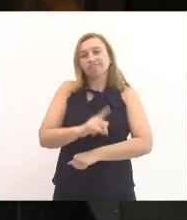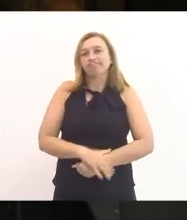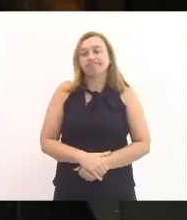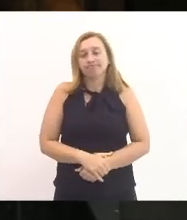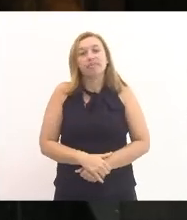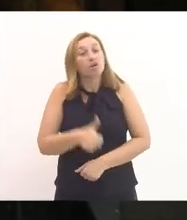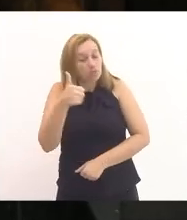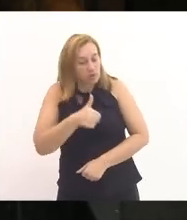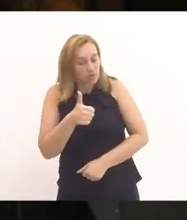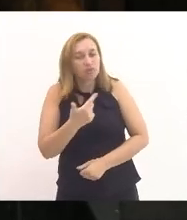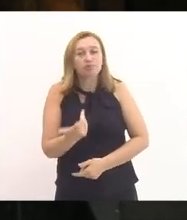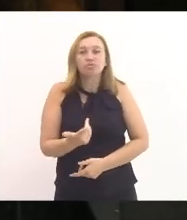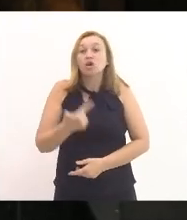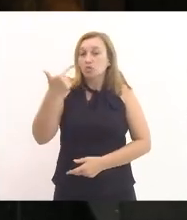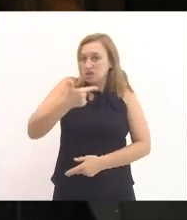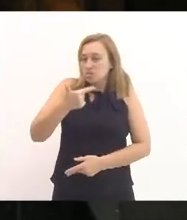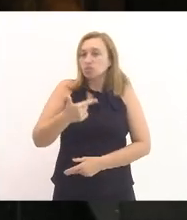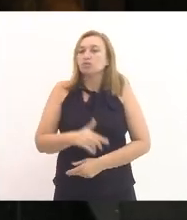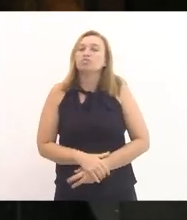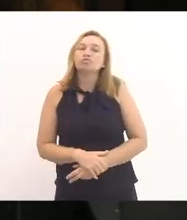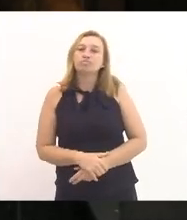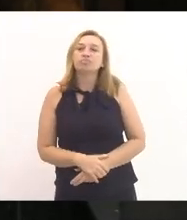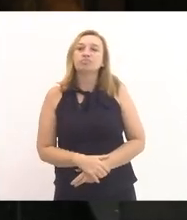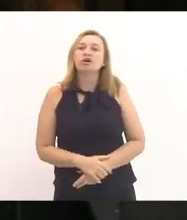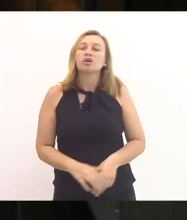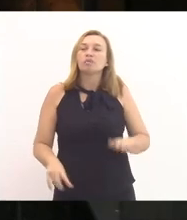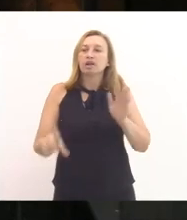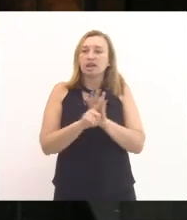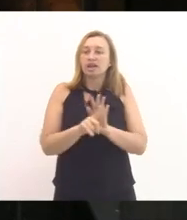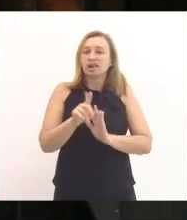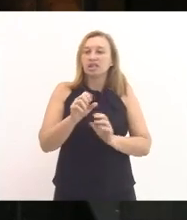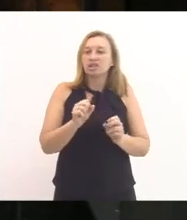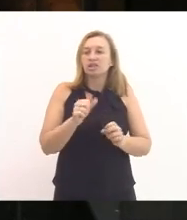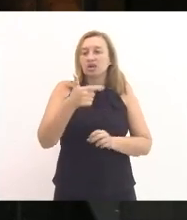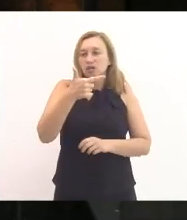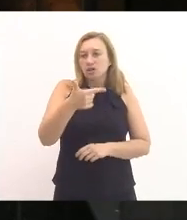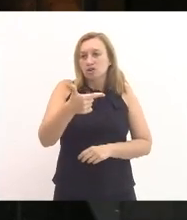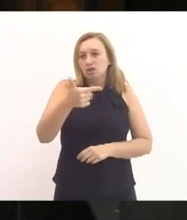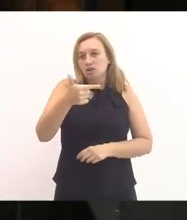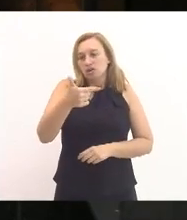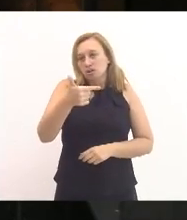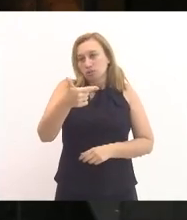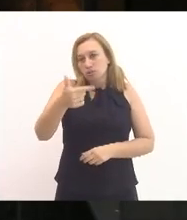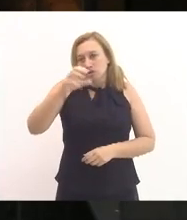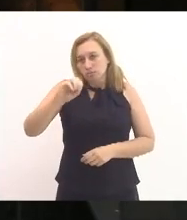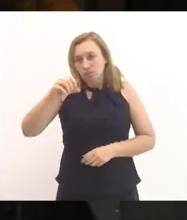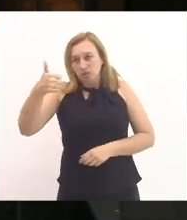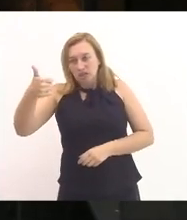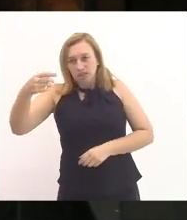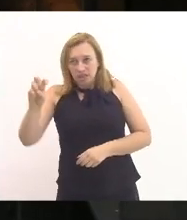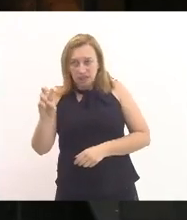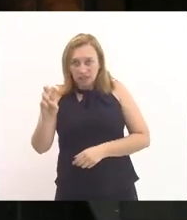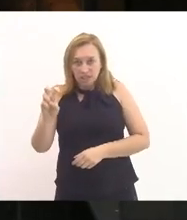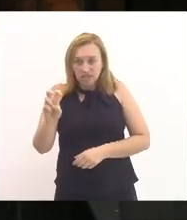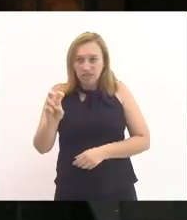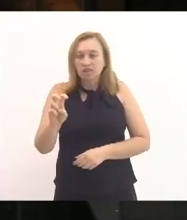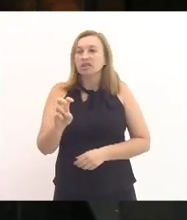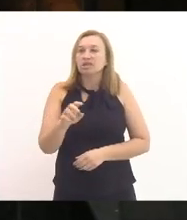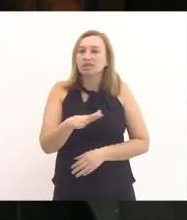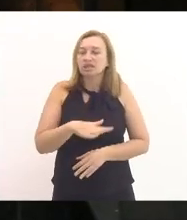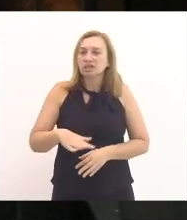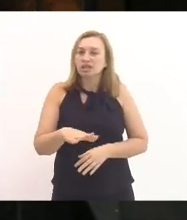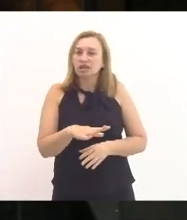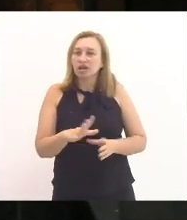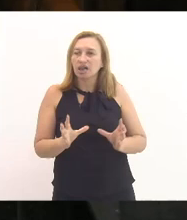e esse é o primeiro exemplo o segundo exemplo nós temos uma lei desde 2015 que prever a unidade prisional